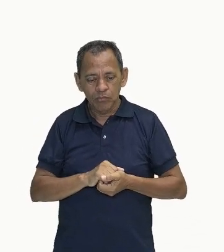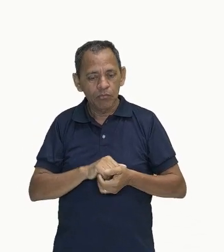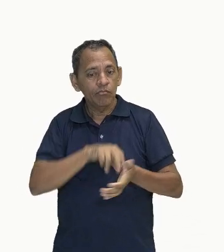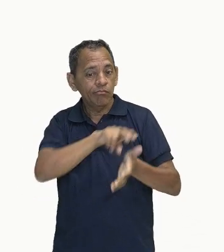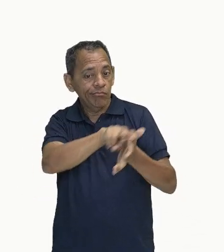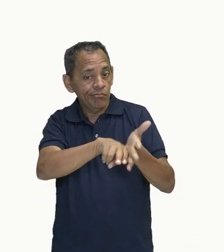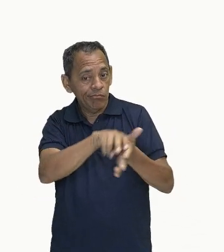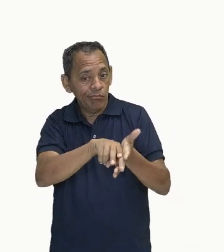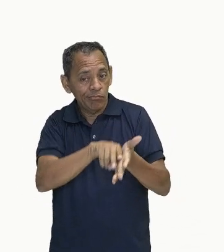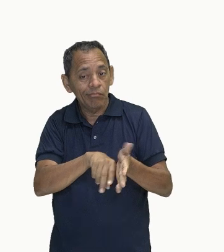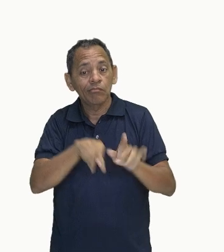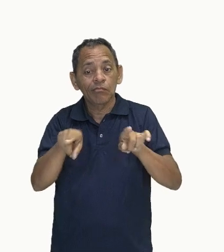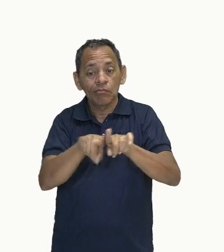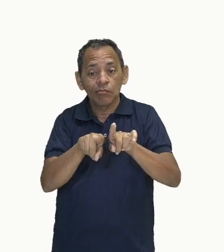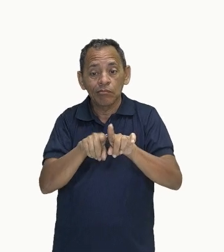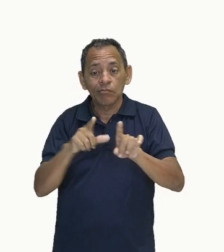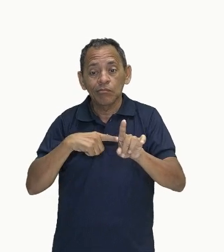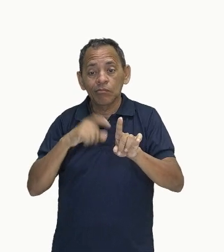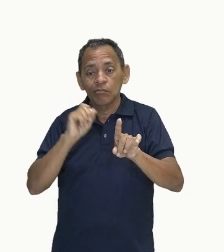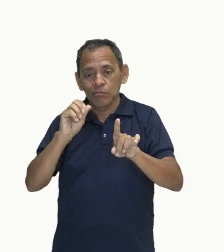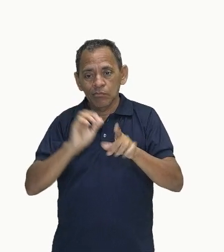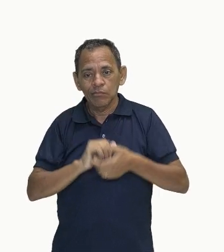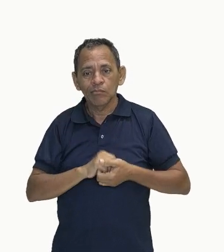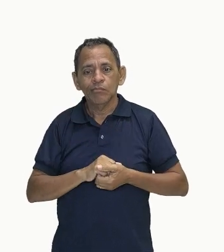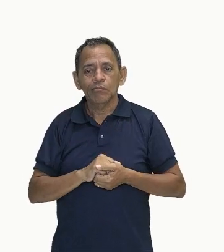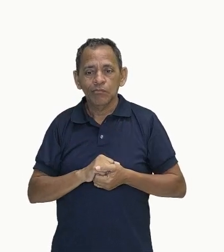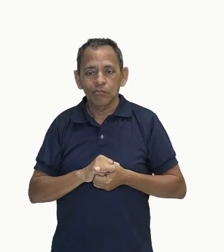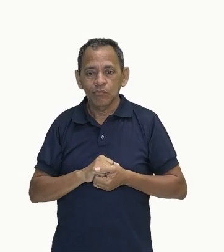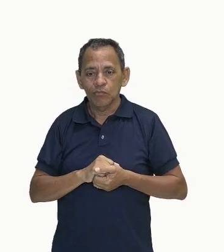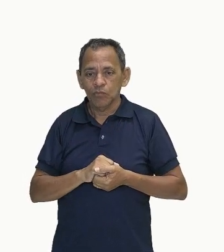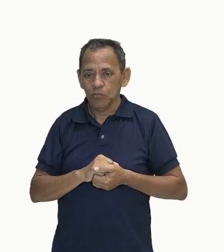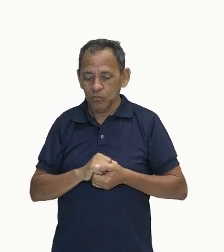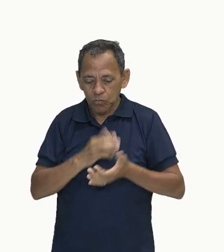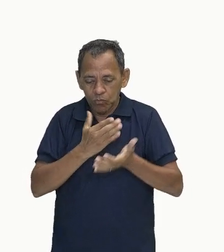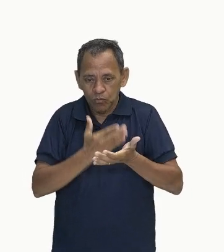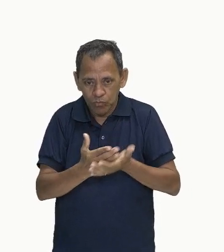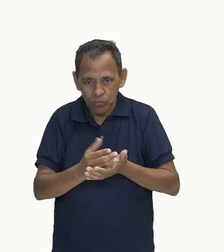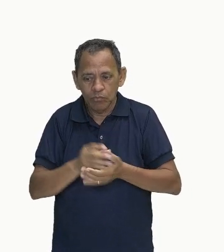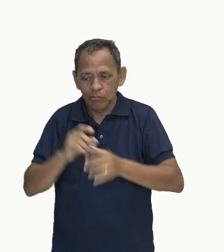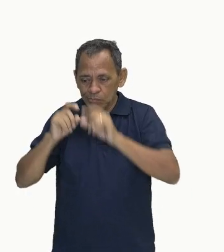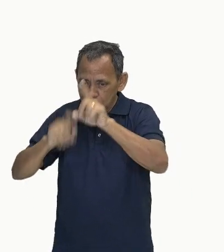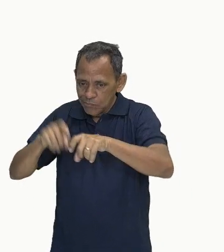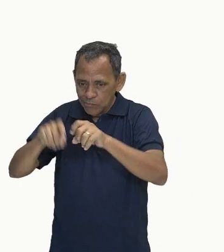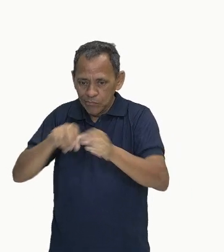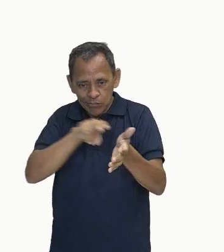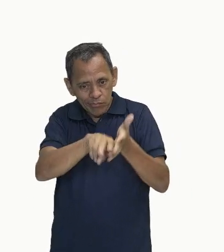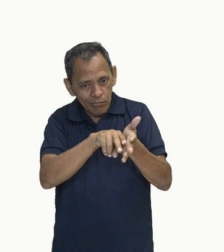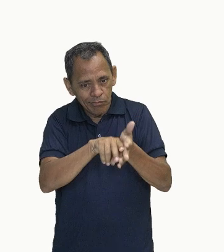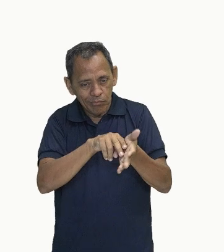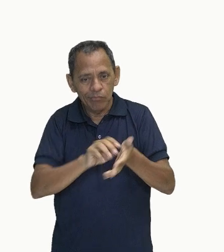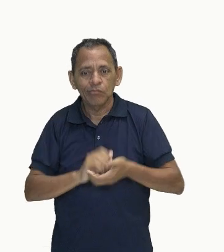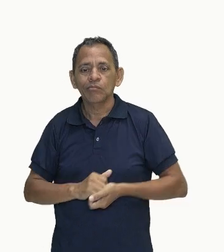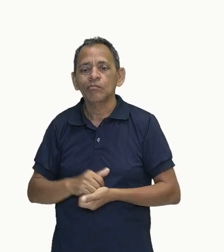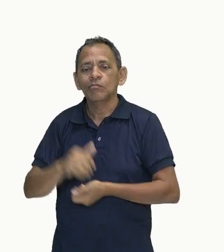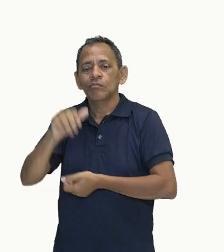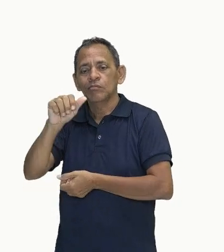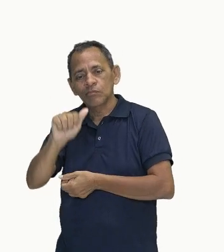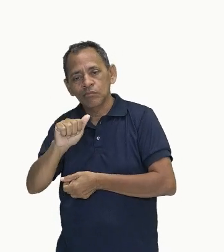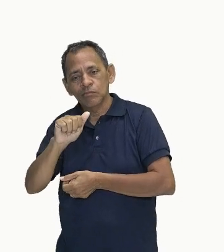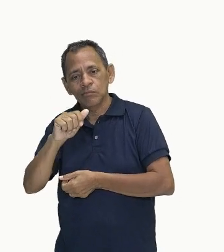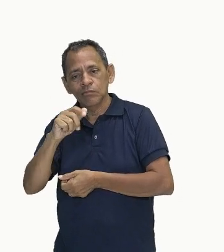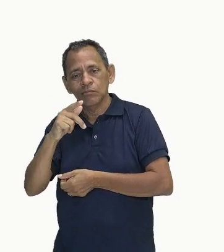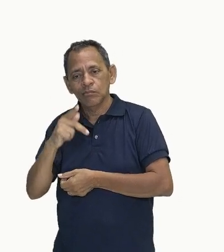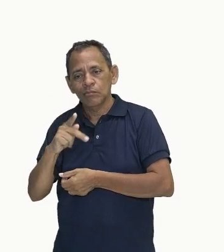Agropecuárias, e aqui nós temos, elas vão ser provenientes da agricultura, da pecuária, da aquicultura ou silvicultura, e